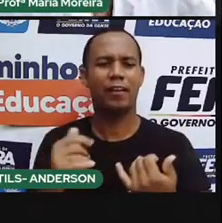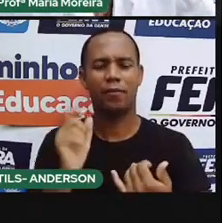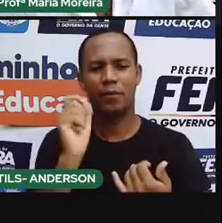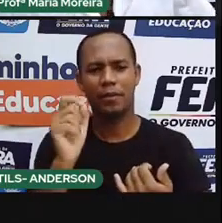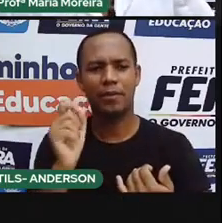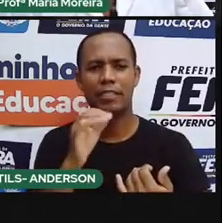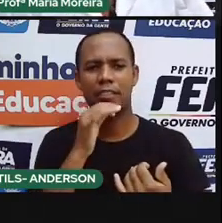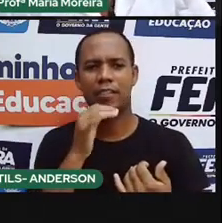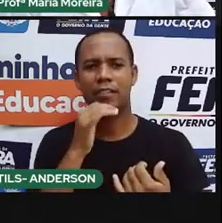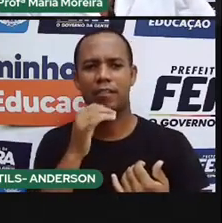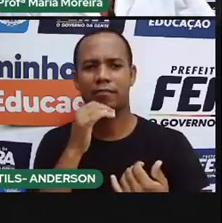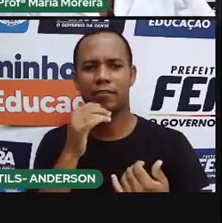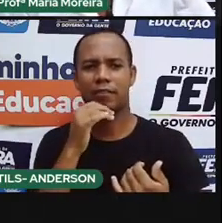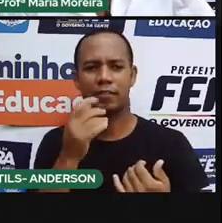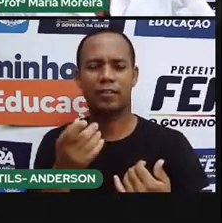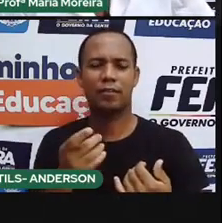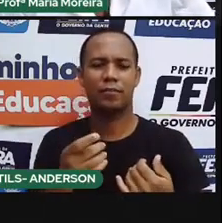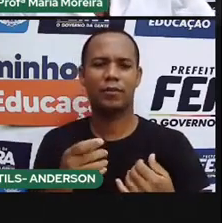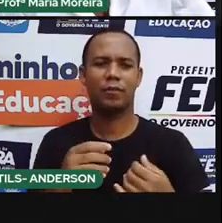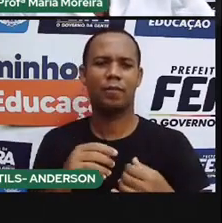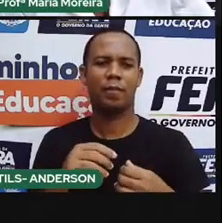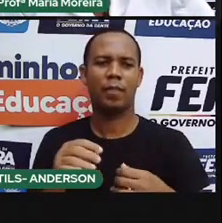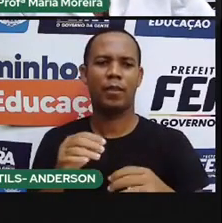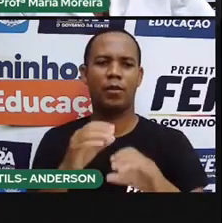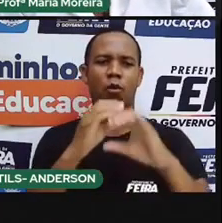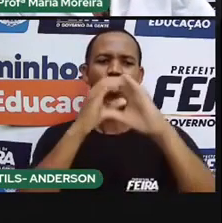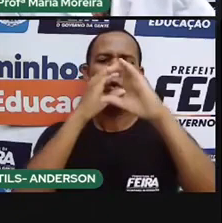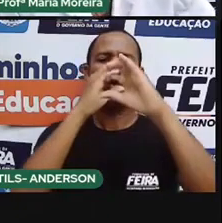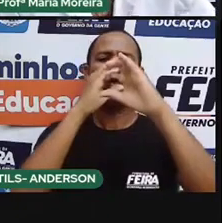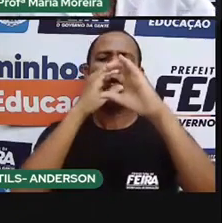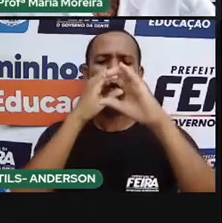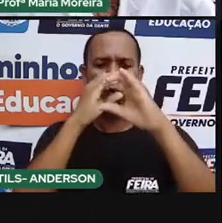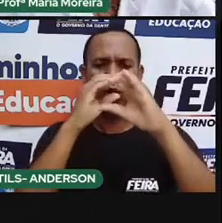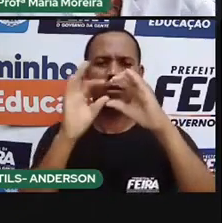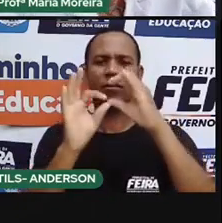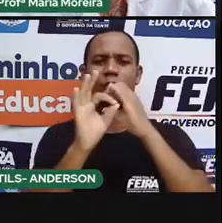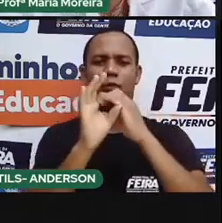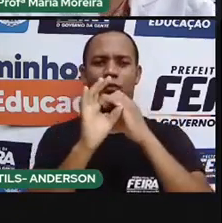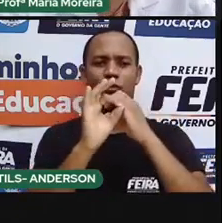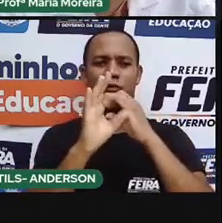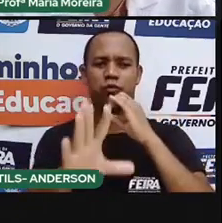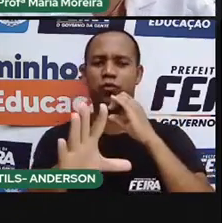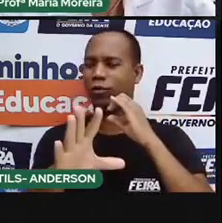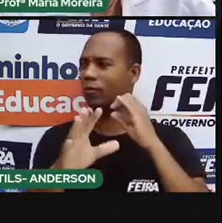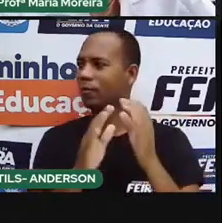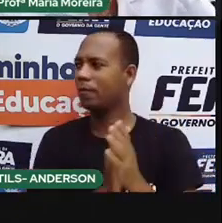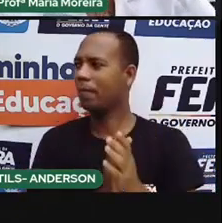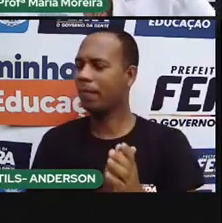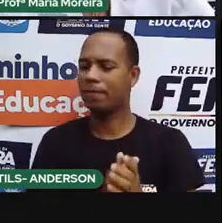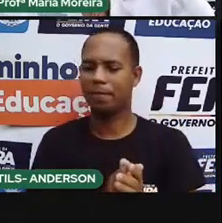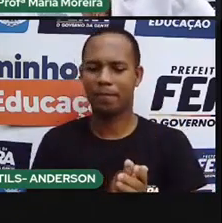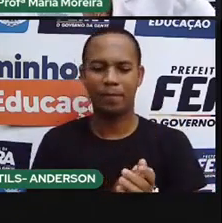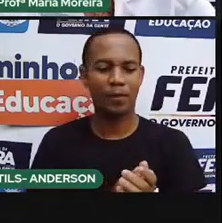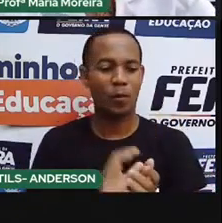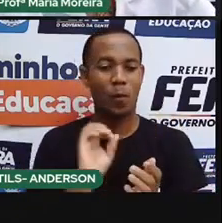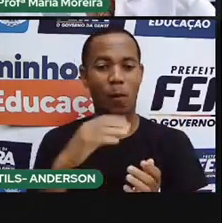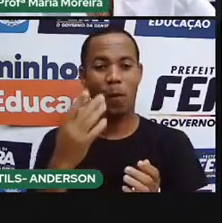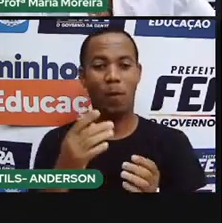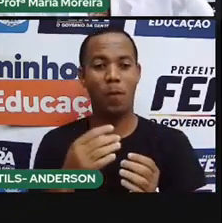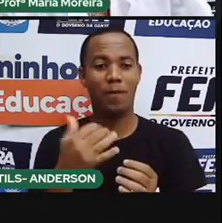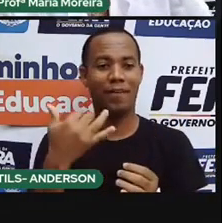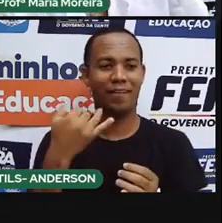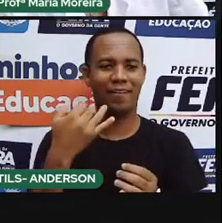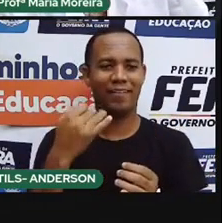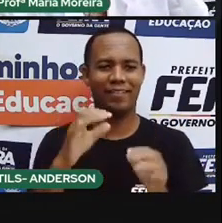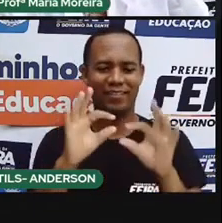que servem para tirar frecas através do sopa. Então, quantos de vocês aí nunca pegaram uma canetinha